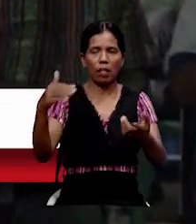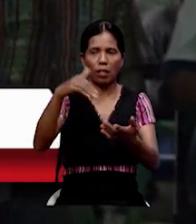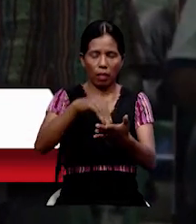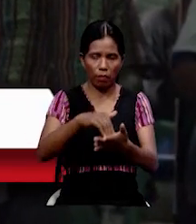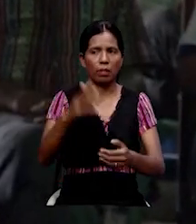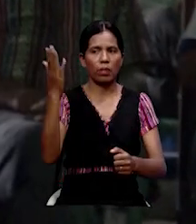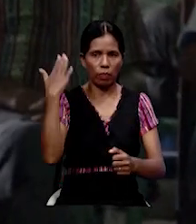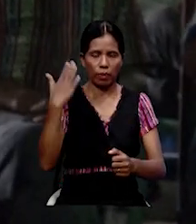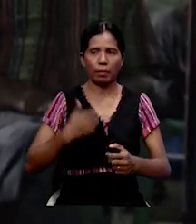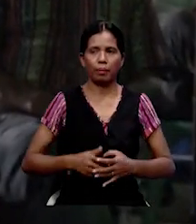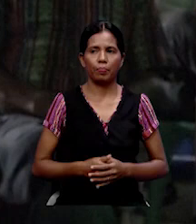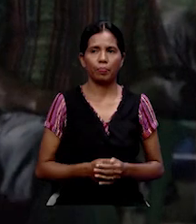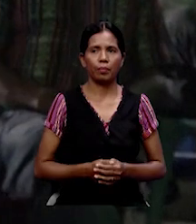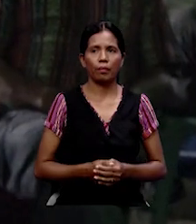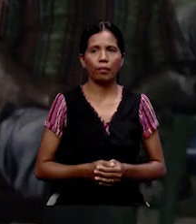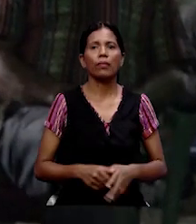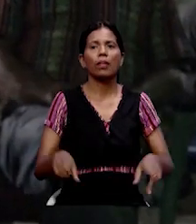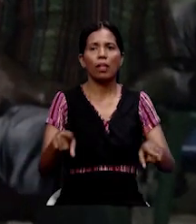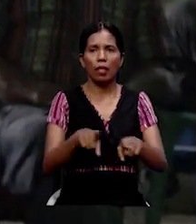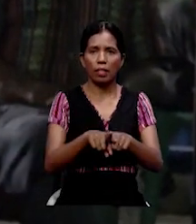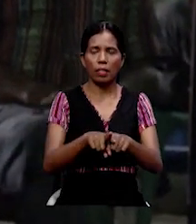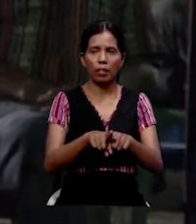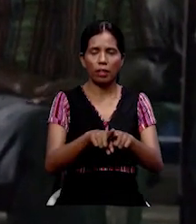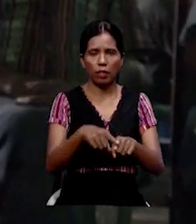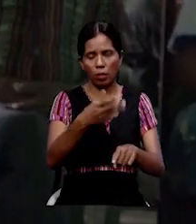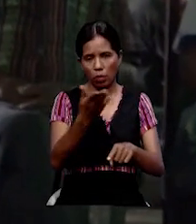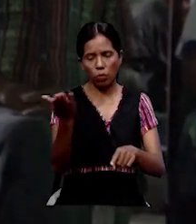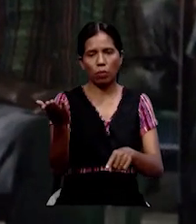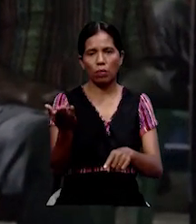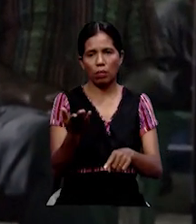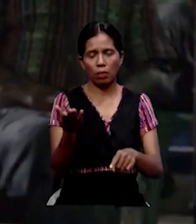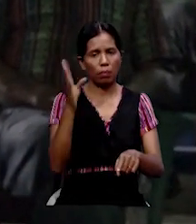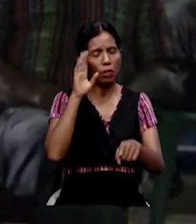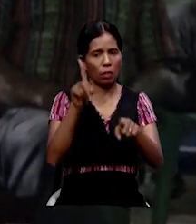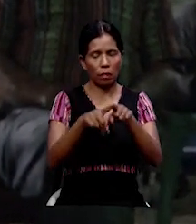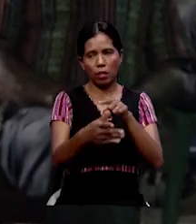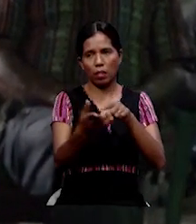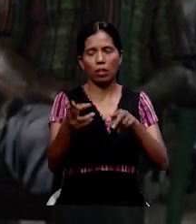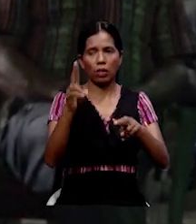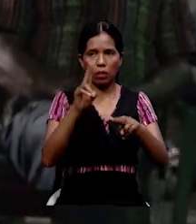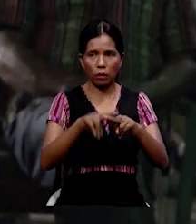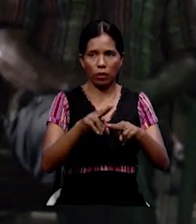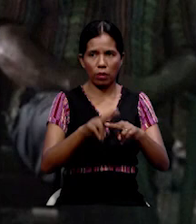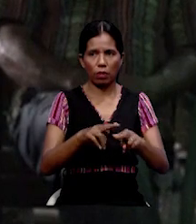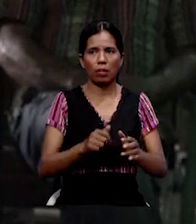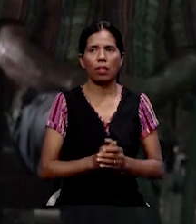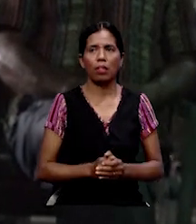bahu ane sama wali sira nebe uintur dia afilia